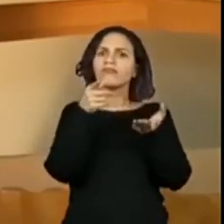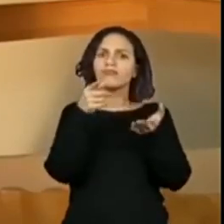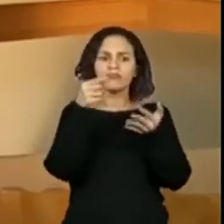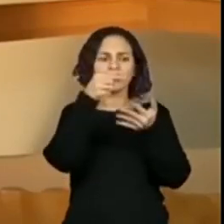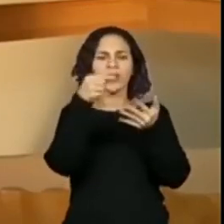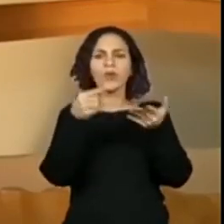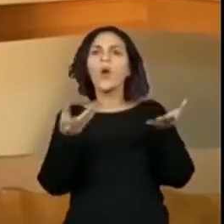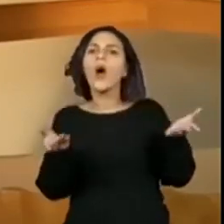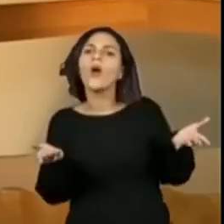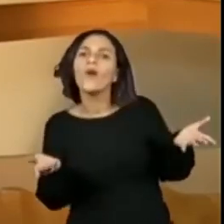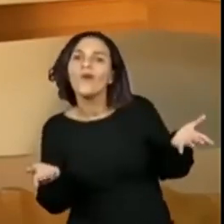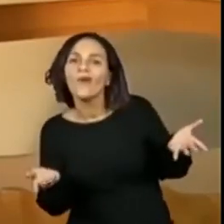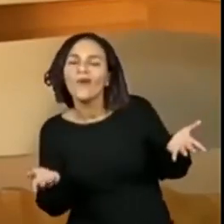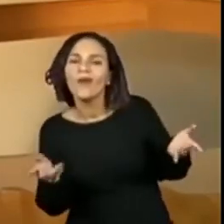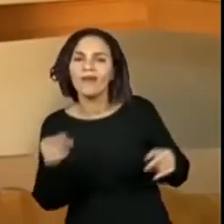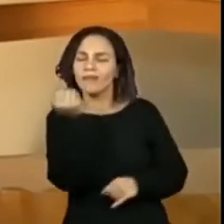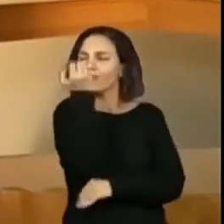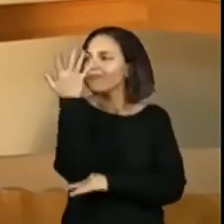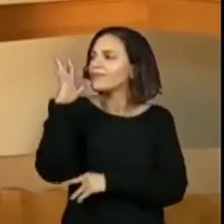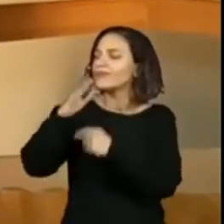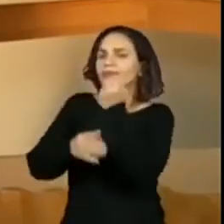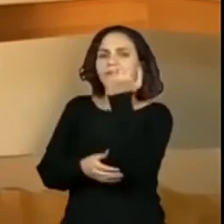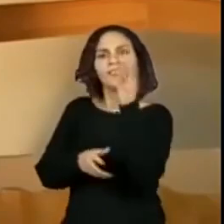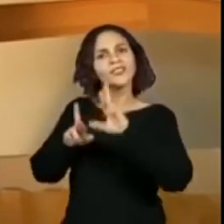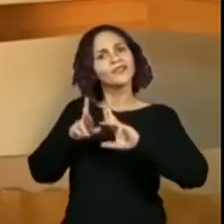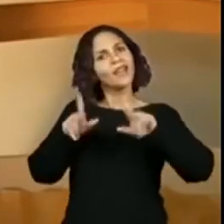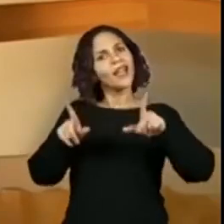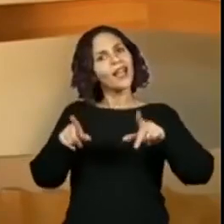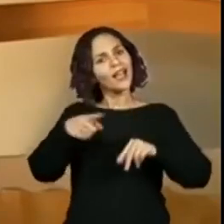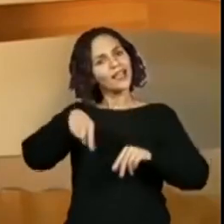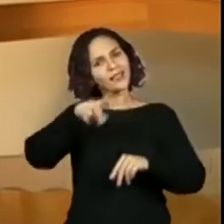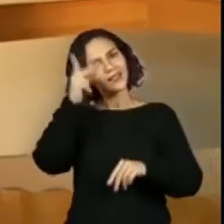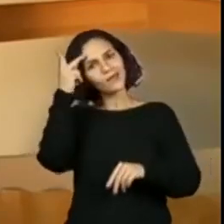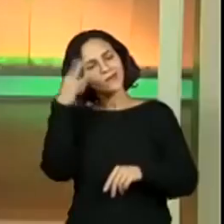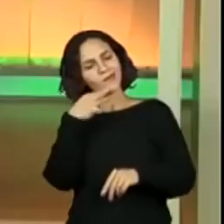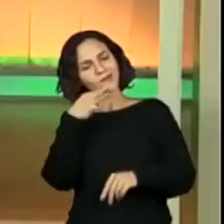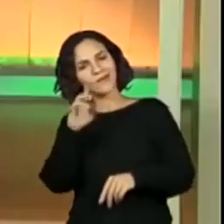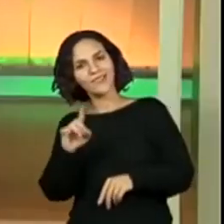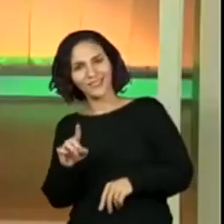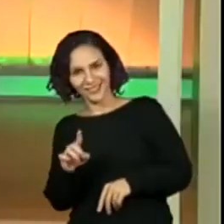Que universo de fauna e flora é esse tão diferente do que a gente conhece?